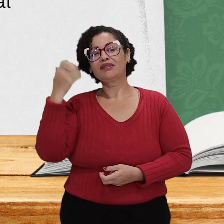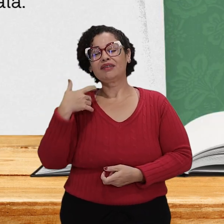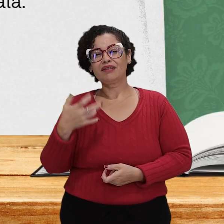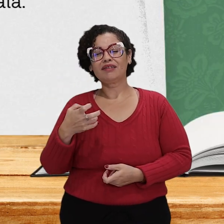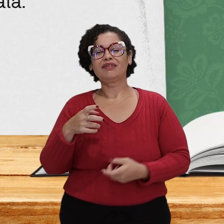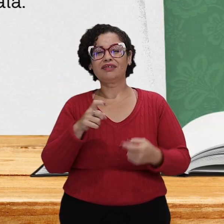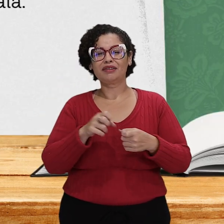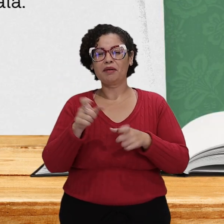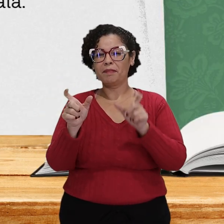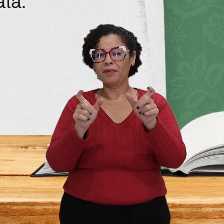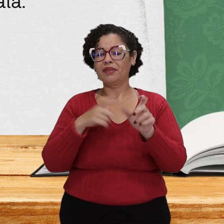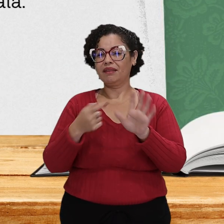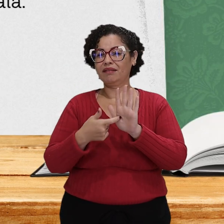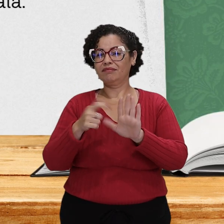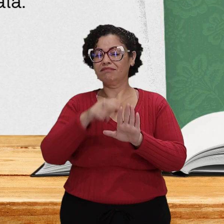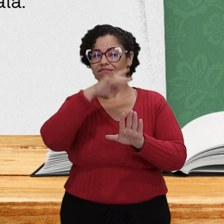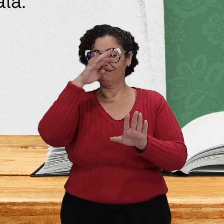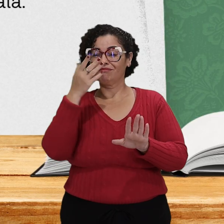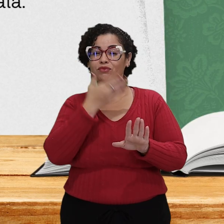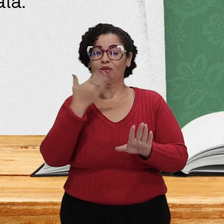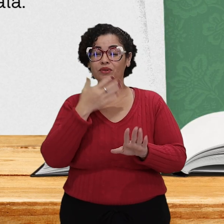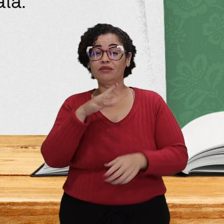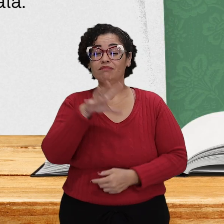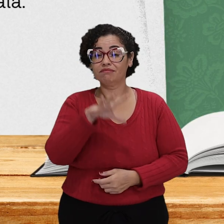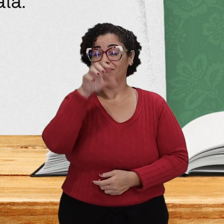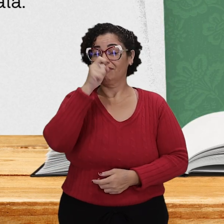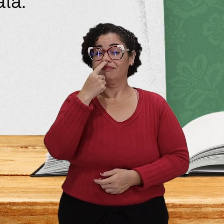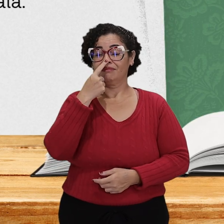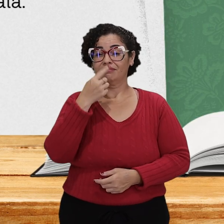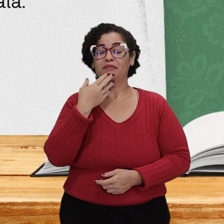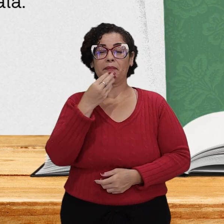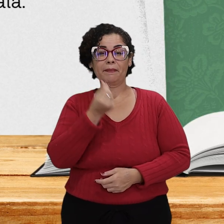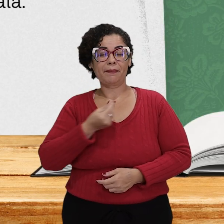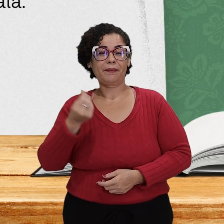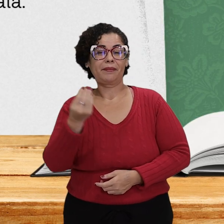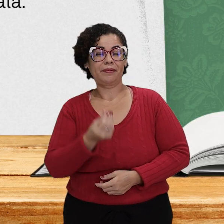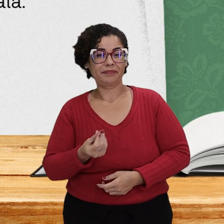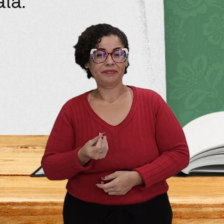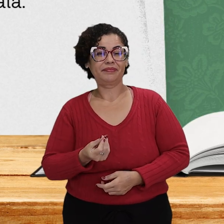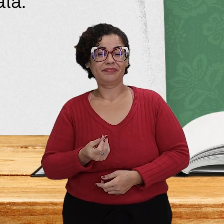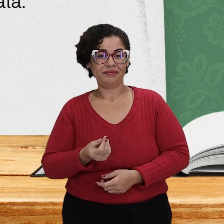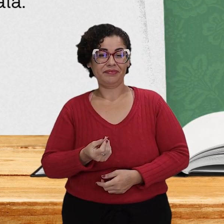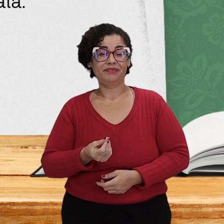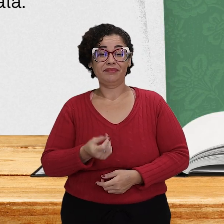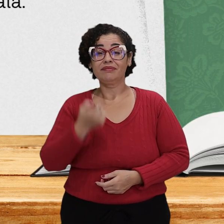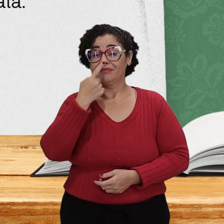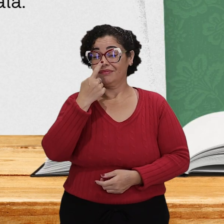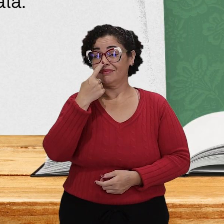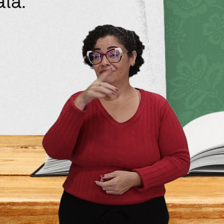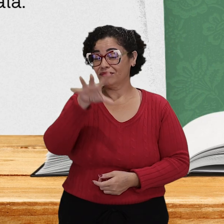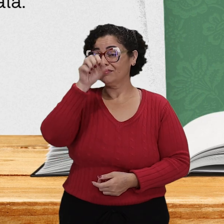aqui, então, 2 sentidos: o olfato e o paladar. Então,